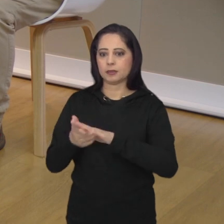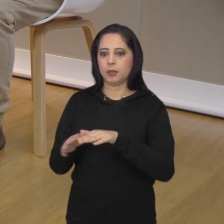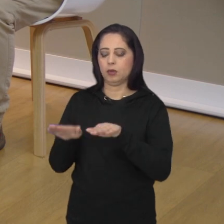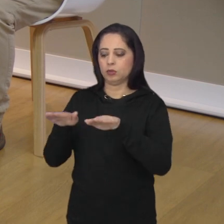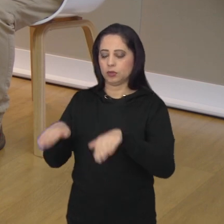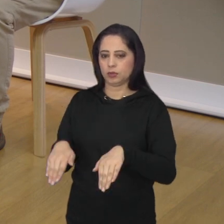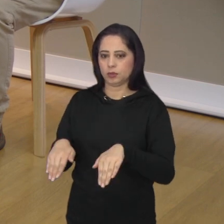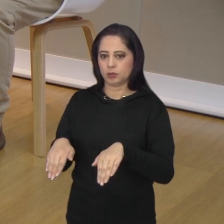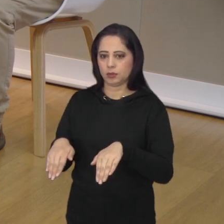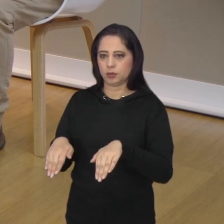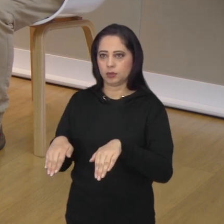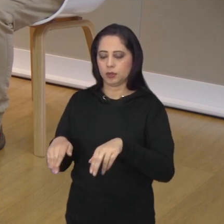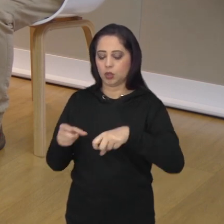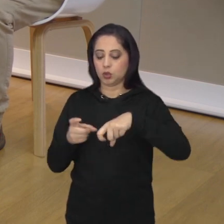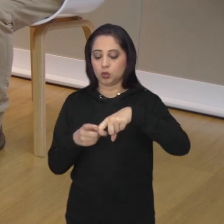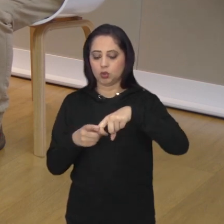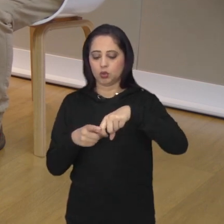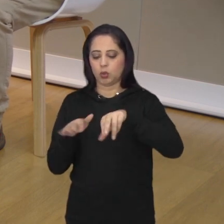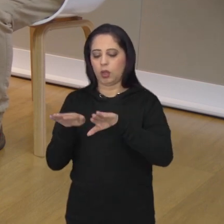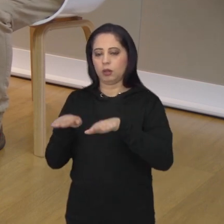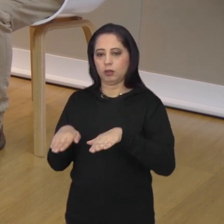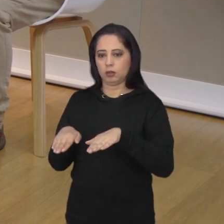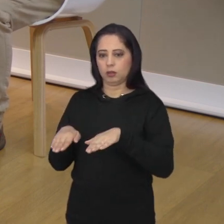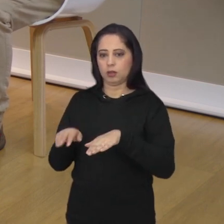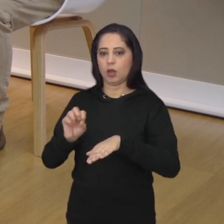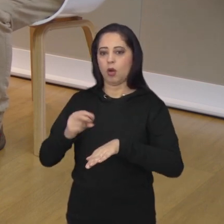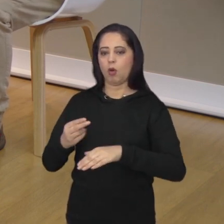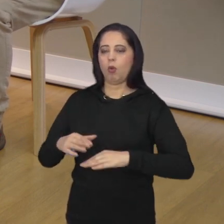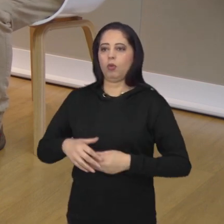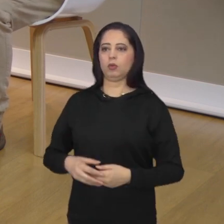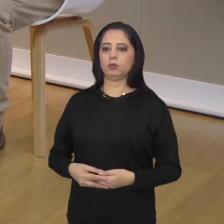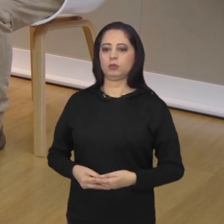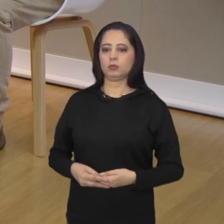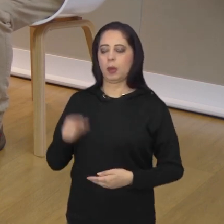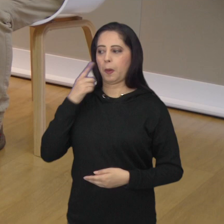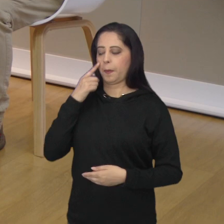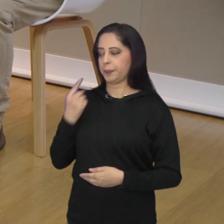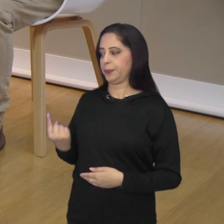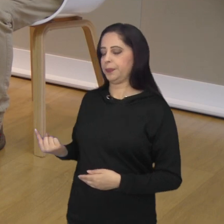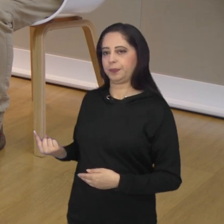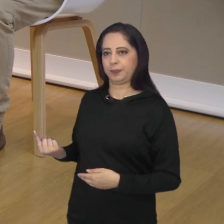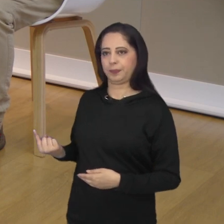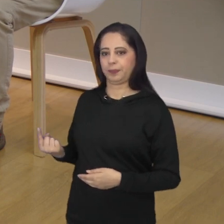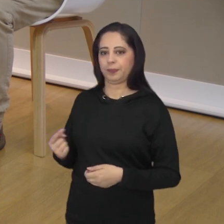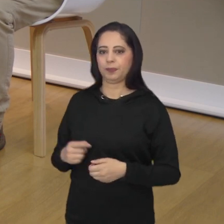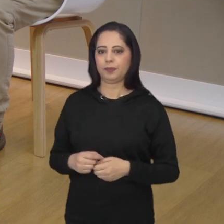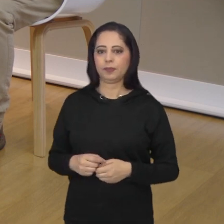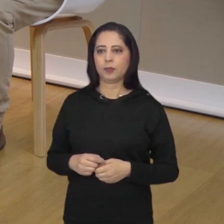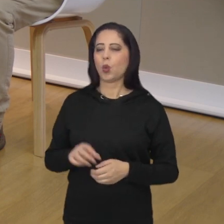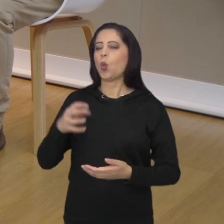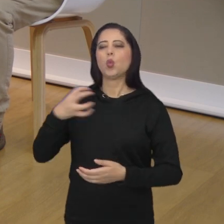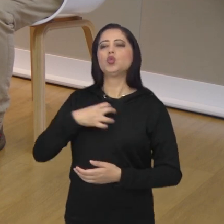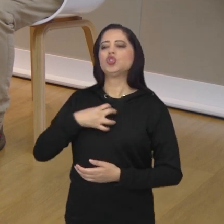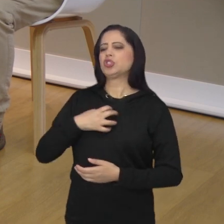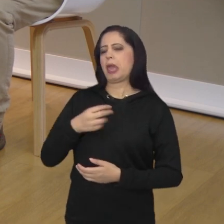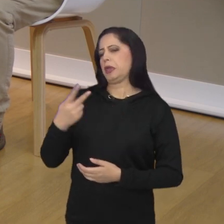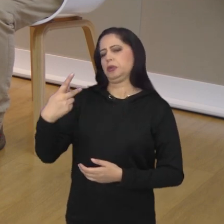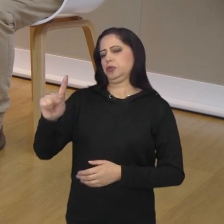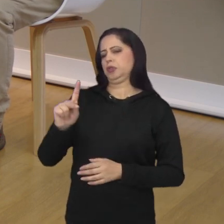ou às vezes uma mão sobre a outra, assim, a forma que você se sentir